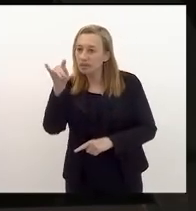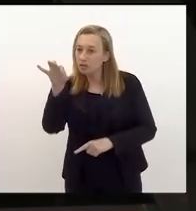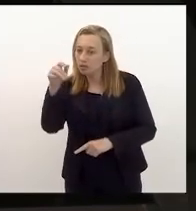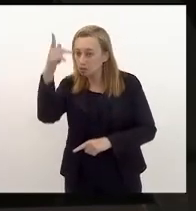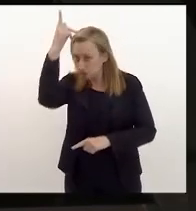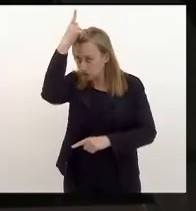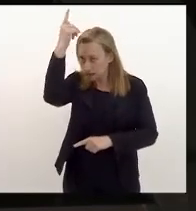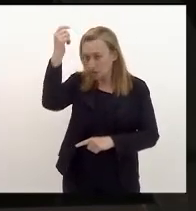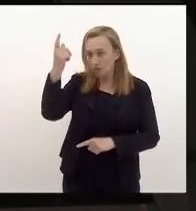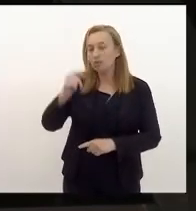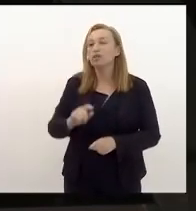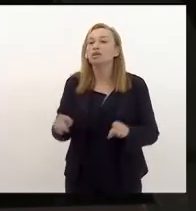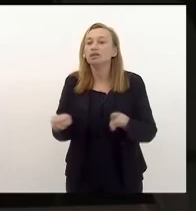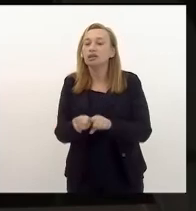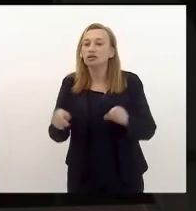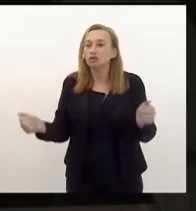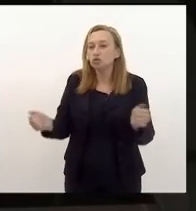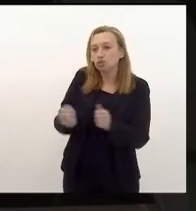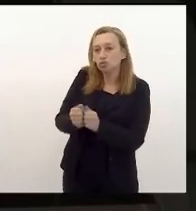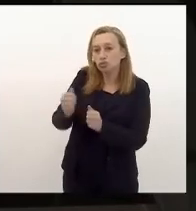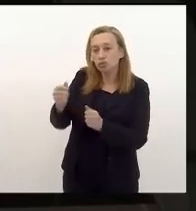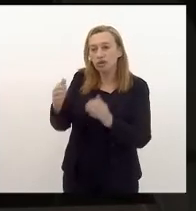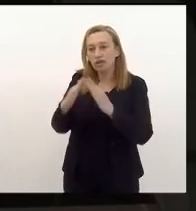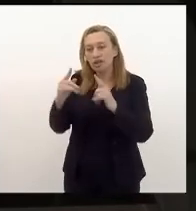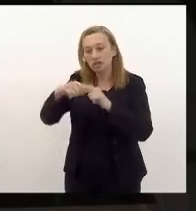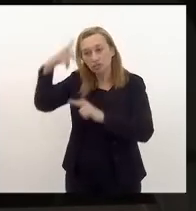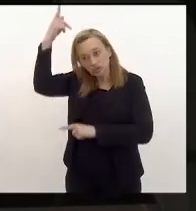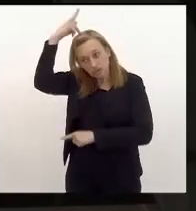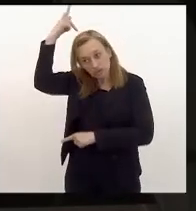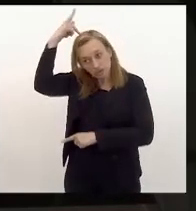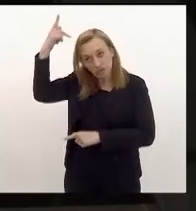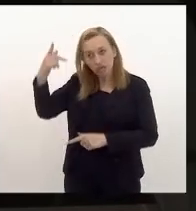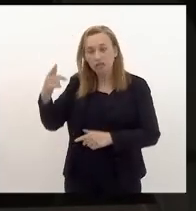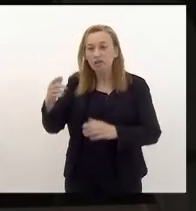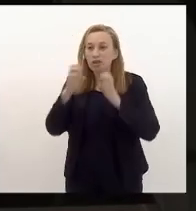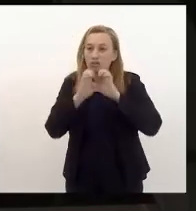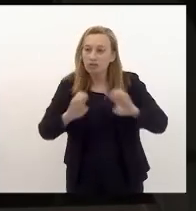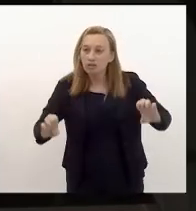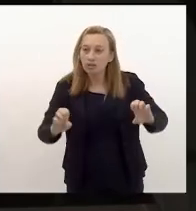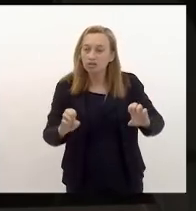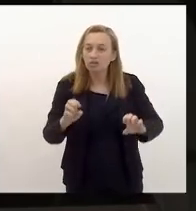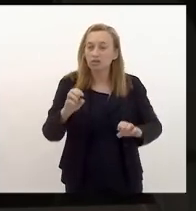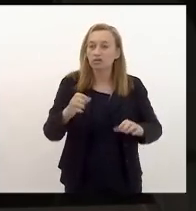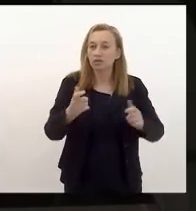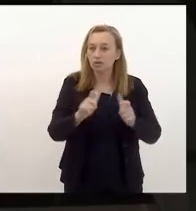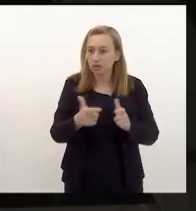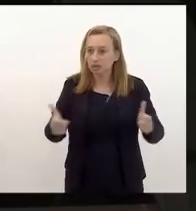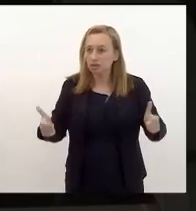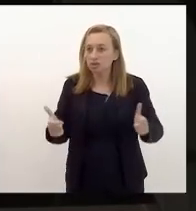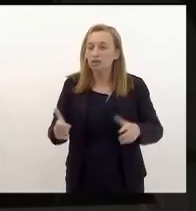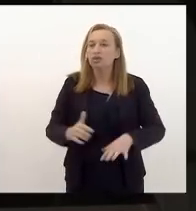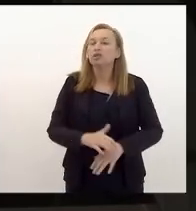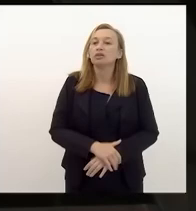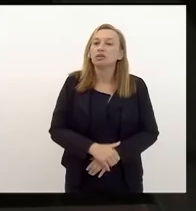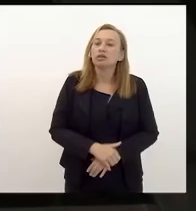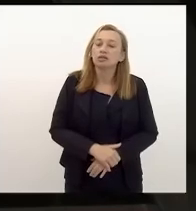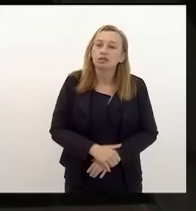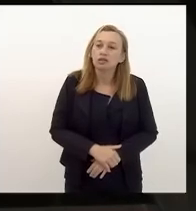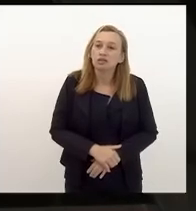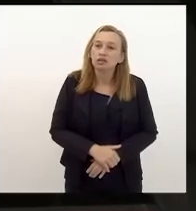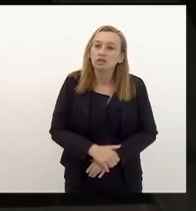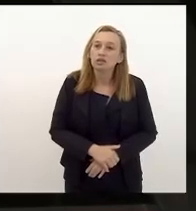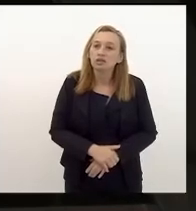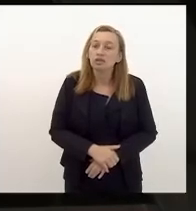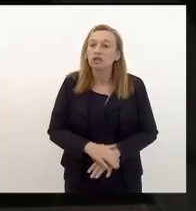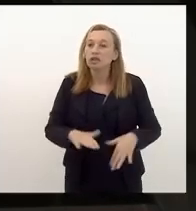que, em conjunto com as igrejas pentecostais, intensificaram o evangelismo de massa através da TV e